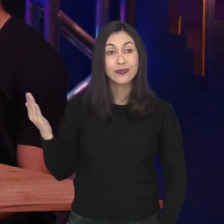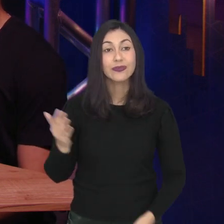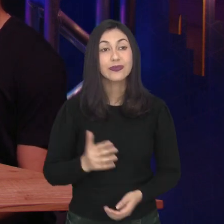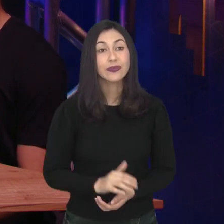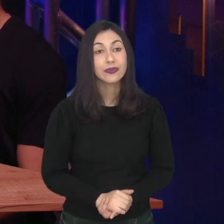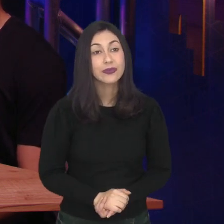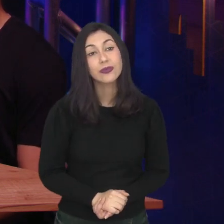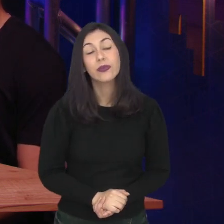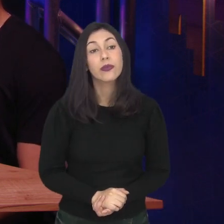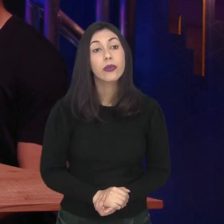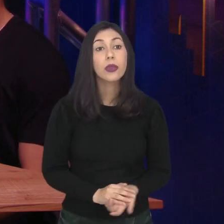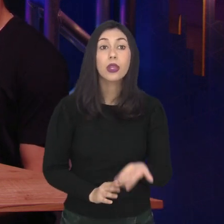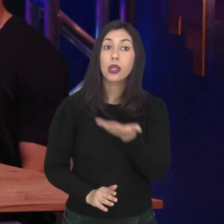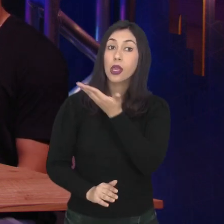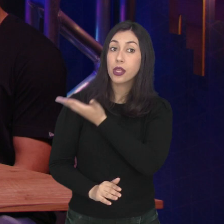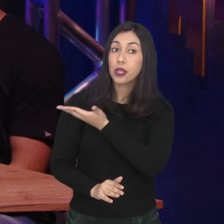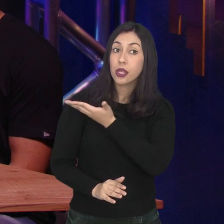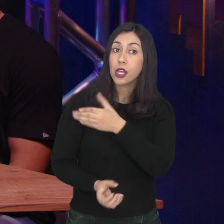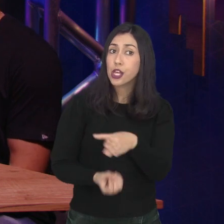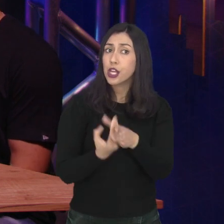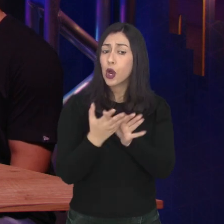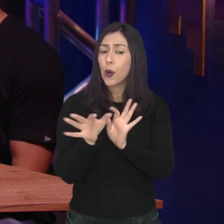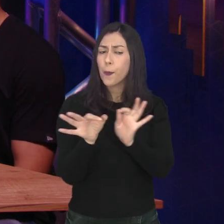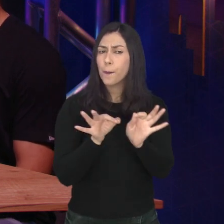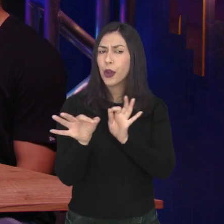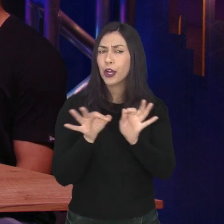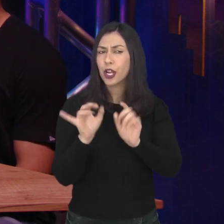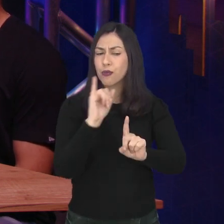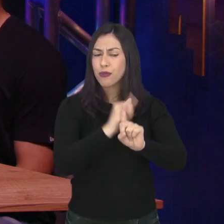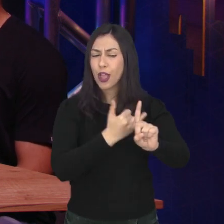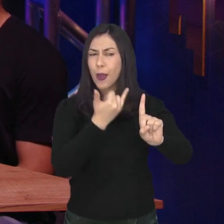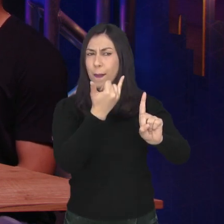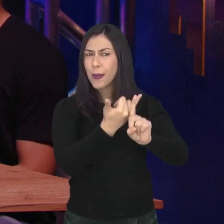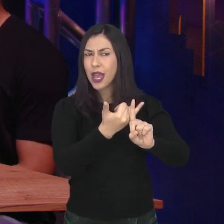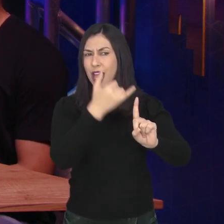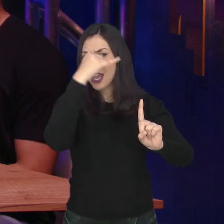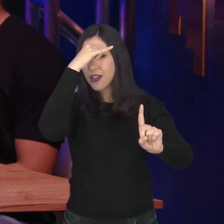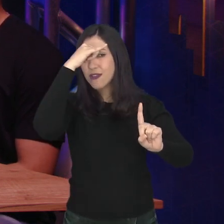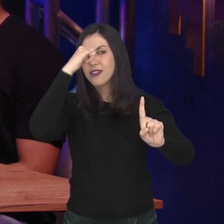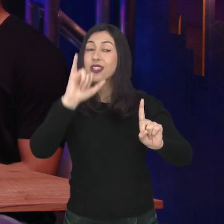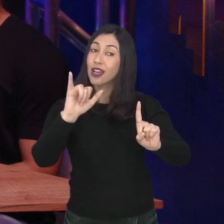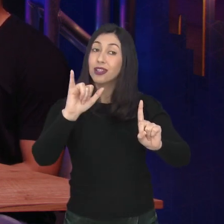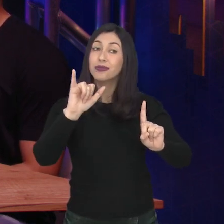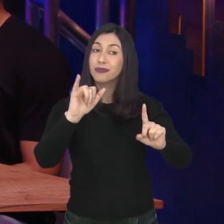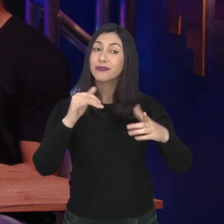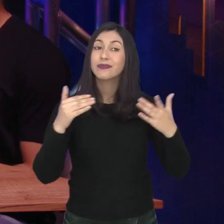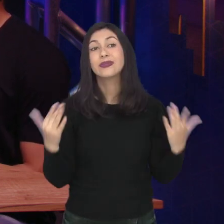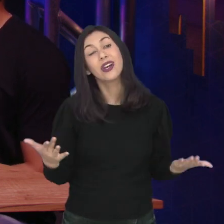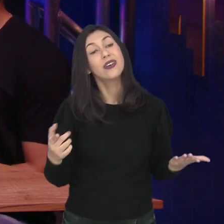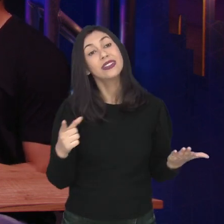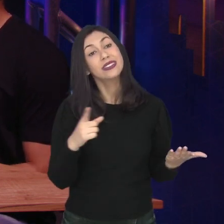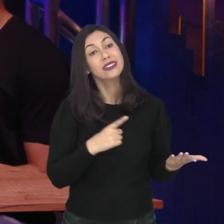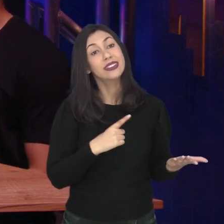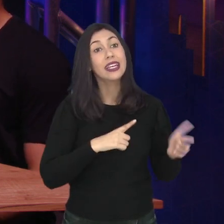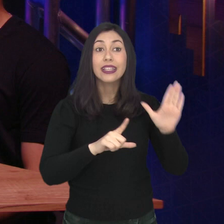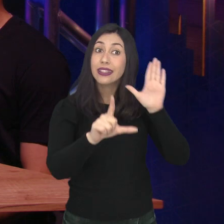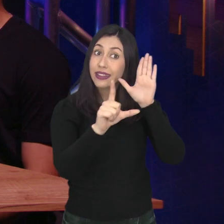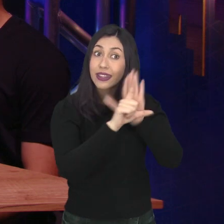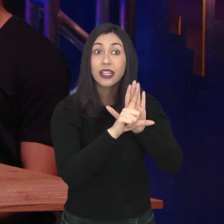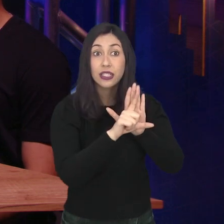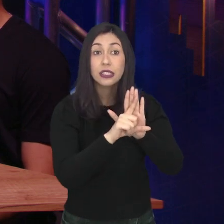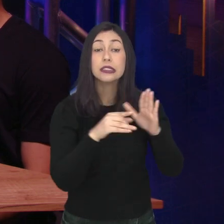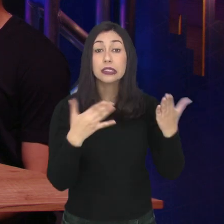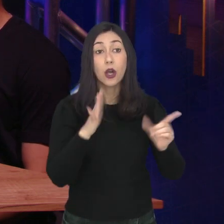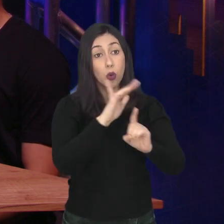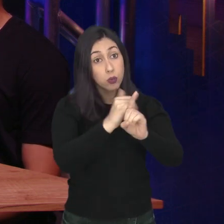13.185, e essa lei, né, instituiu o programa de combate à intimidação sistemática, que seria então o bullying. Então a gente tem até, lei,